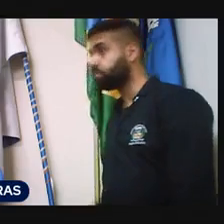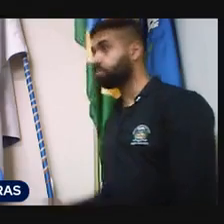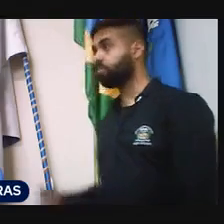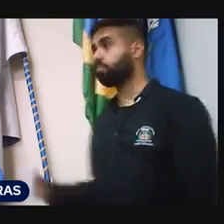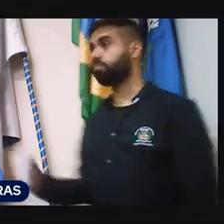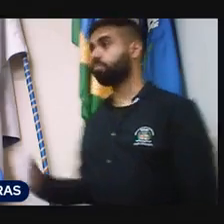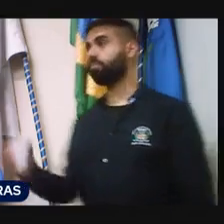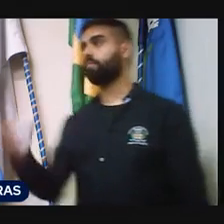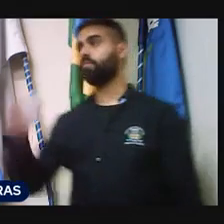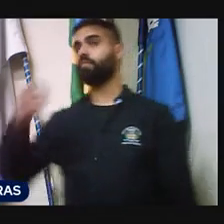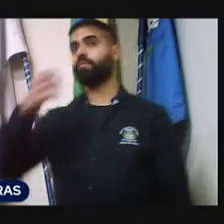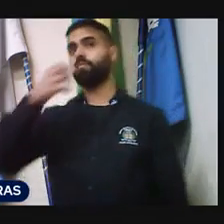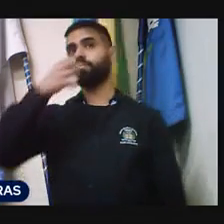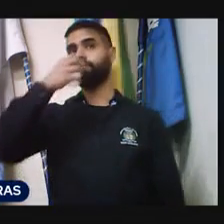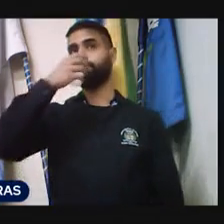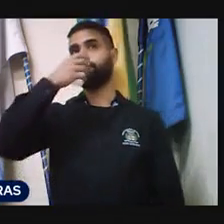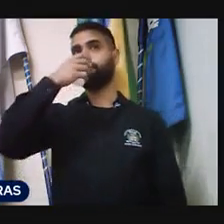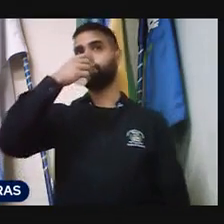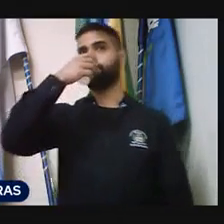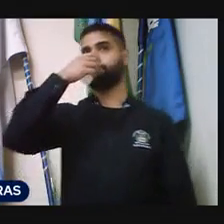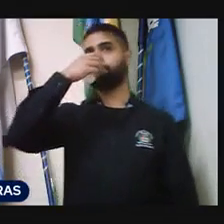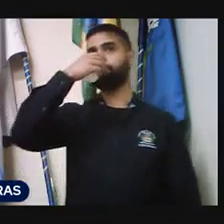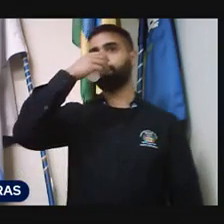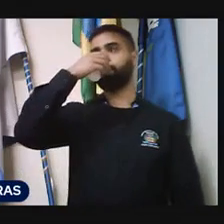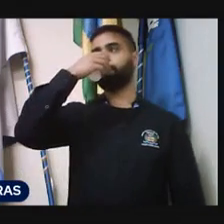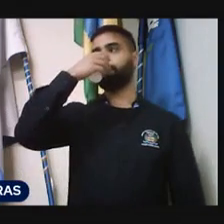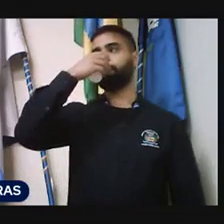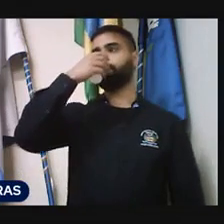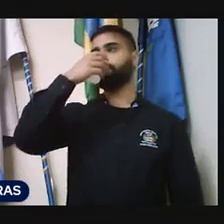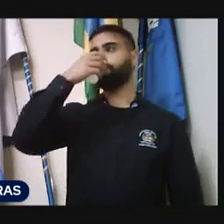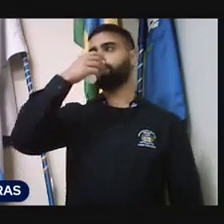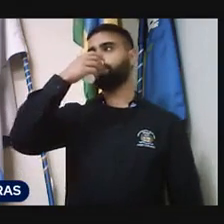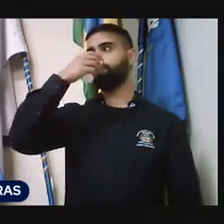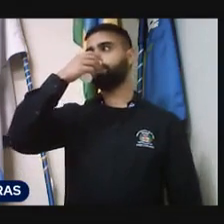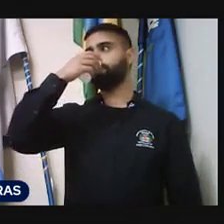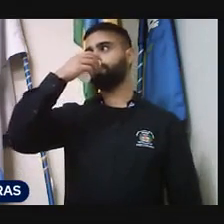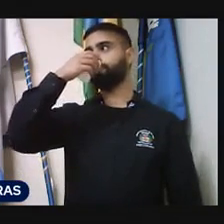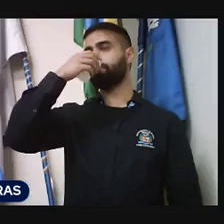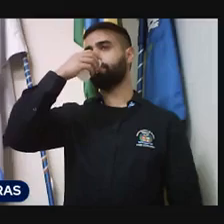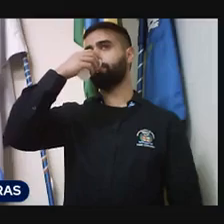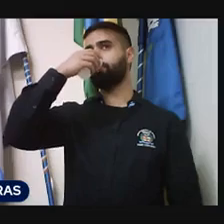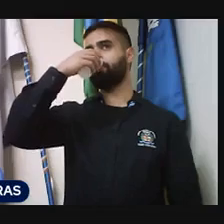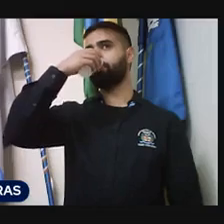o aniversário E aí